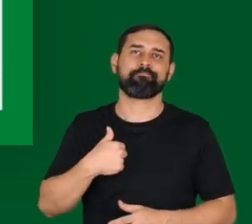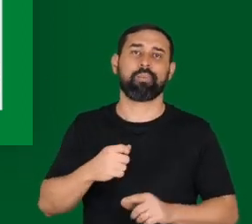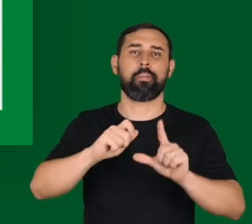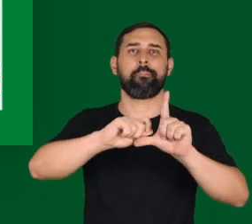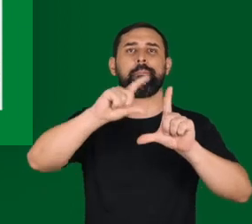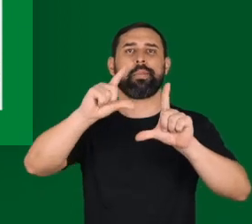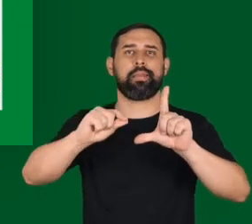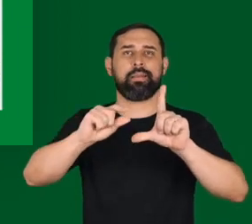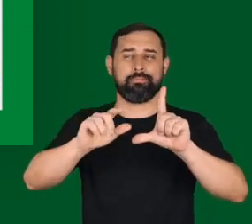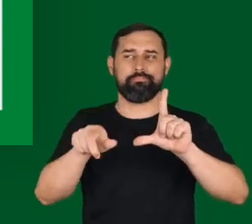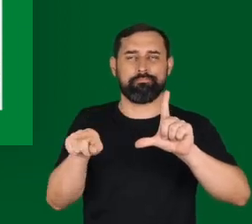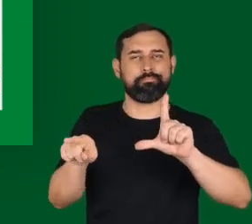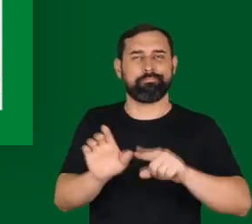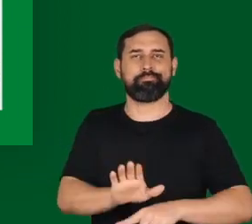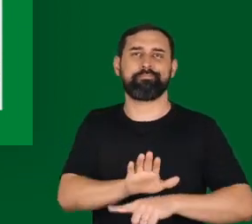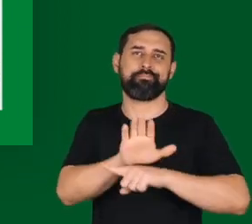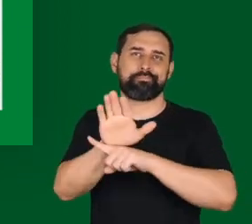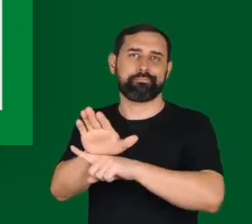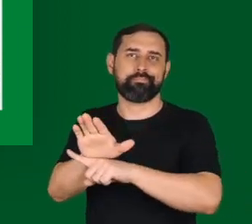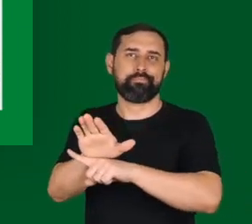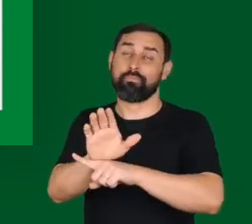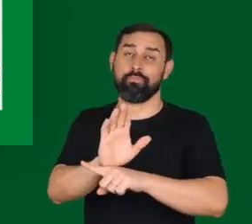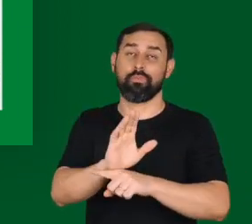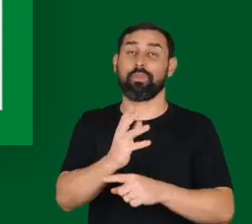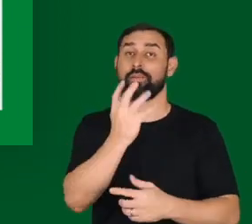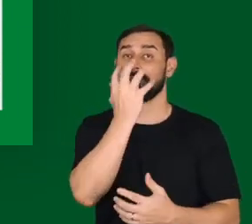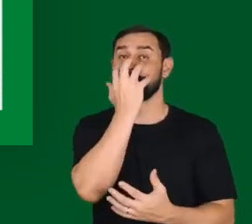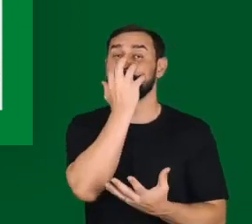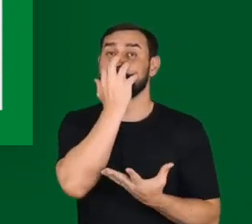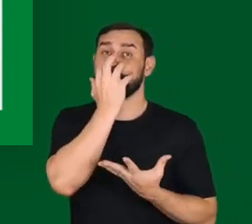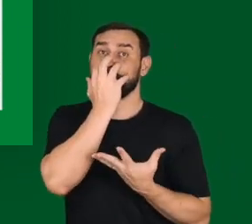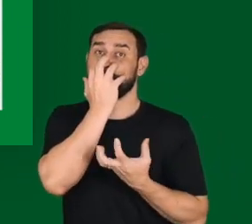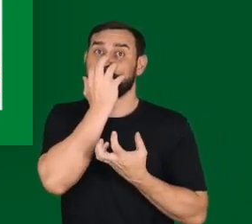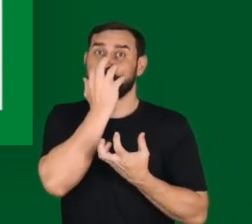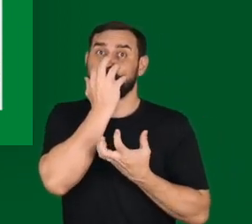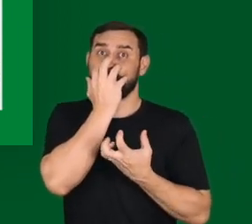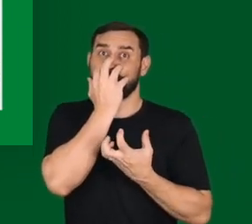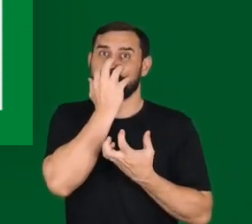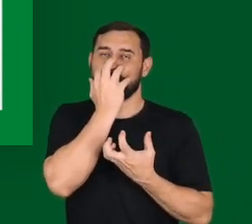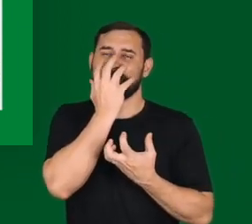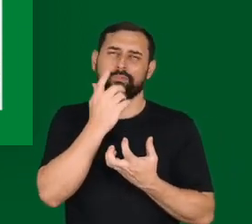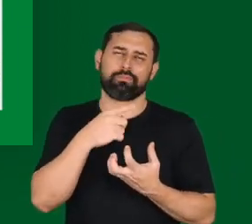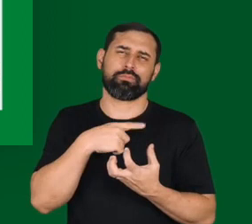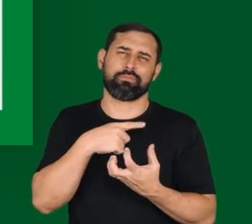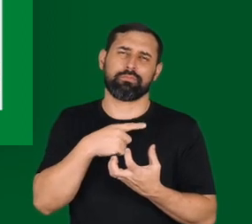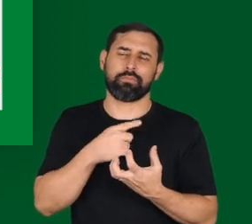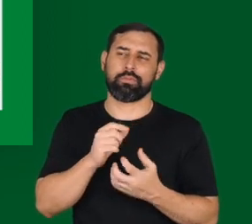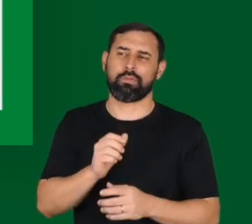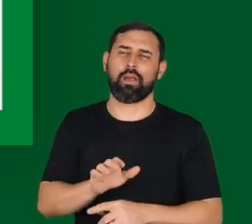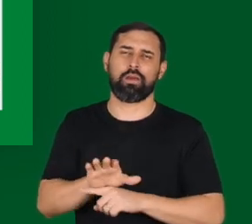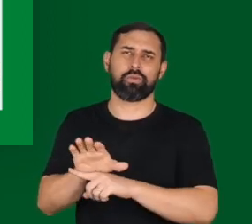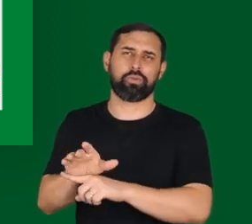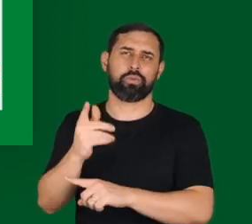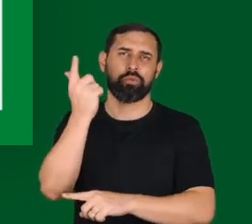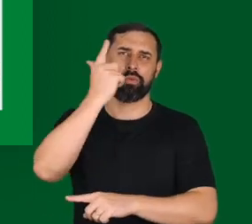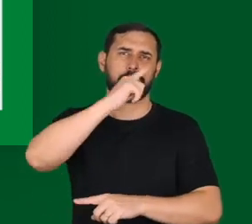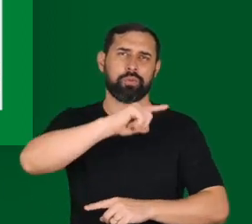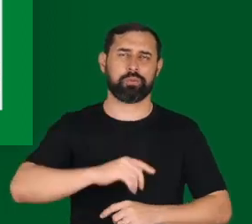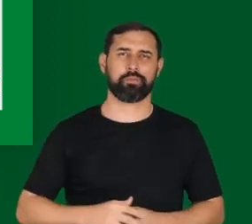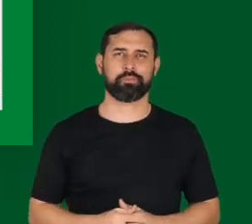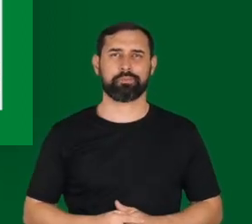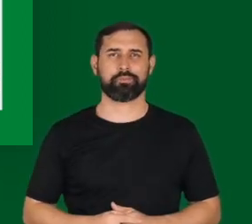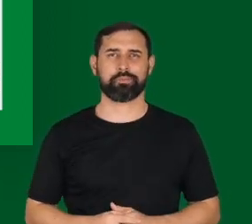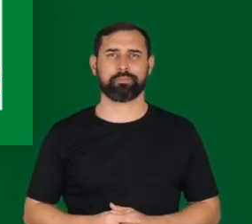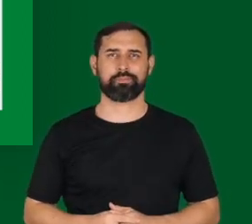fornecer ventilação mecânica, ou ventilação sob BVM, né? Que é a bolsa válvula máscara, que é o nosso AMBU